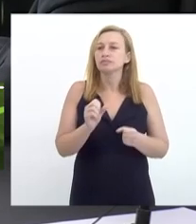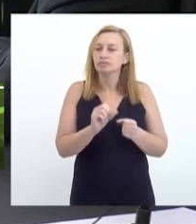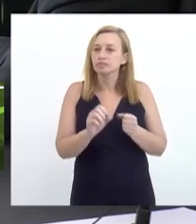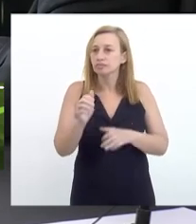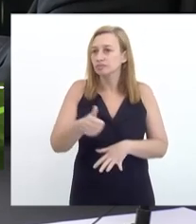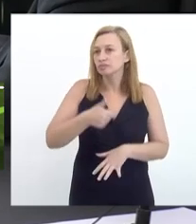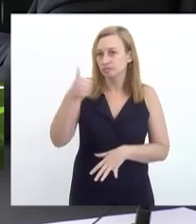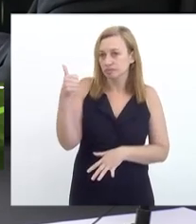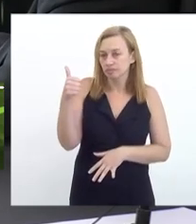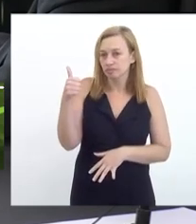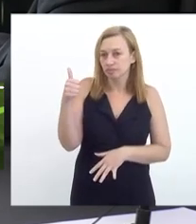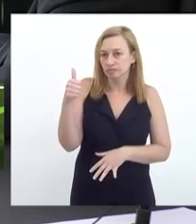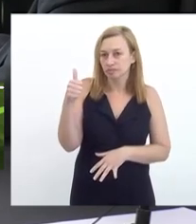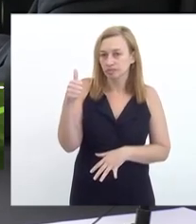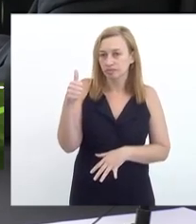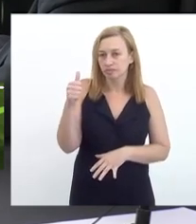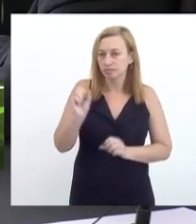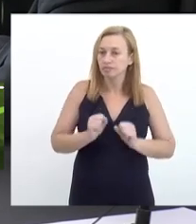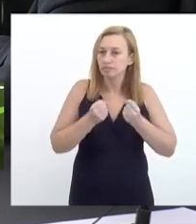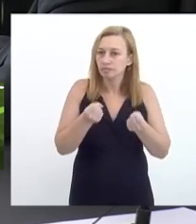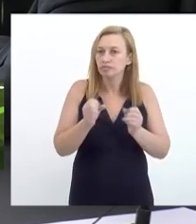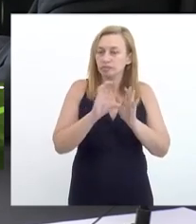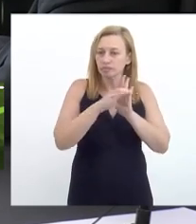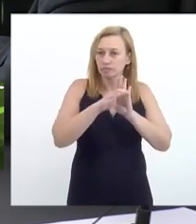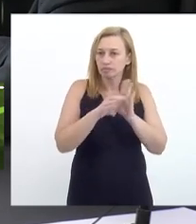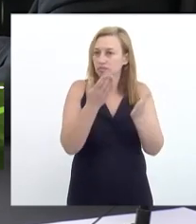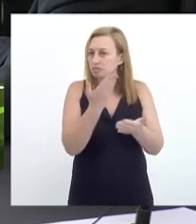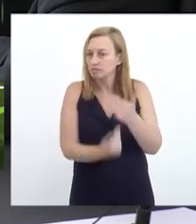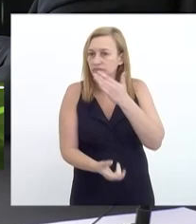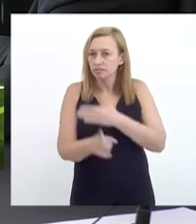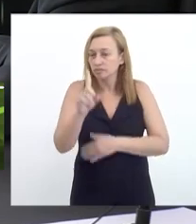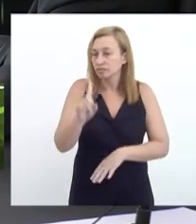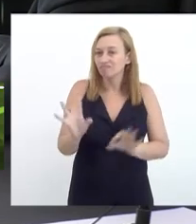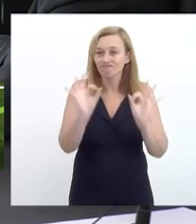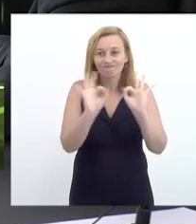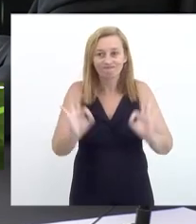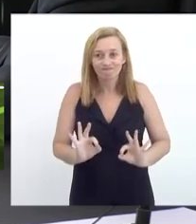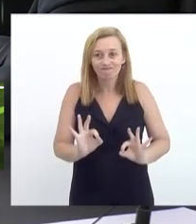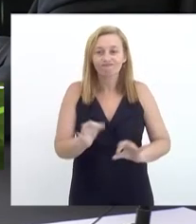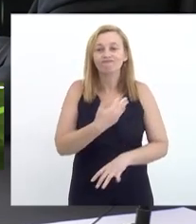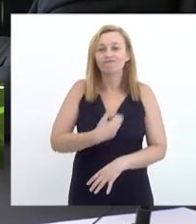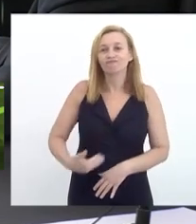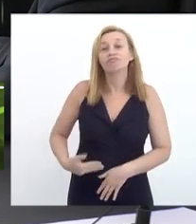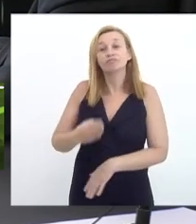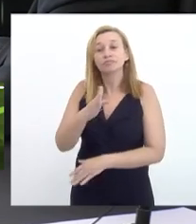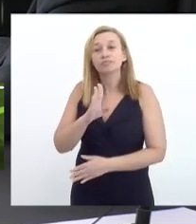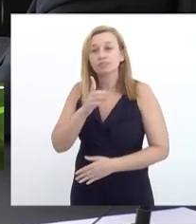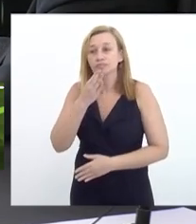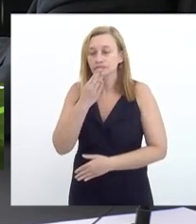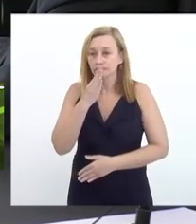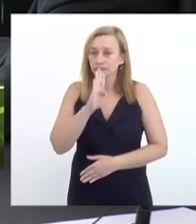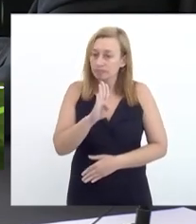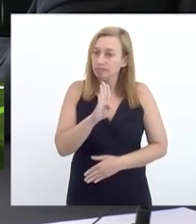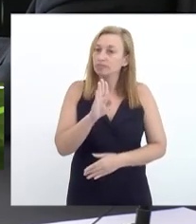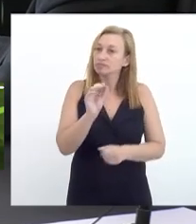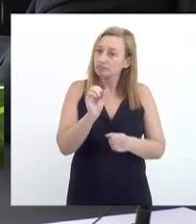Defender o conceito Não há perda De direitos E fizemos O governo Se comprometeu E fez